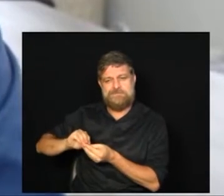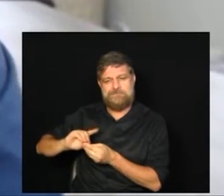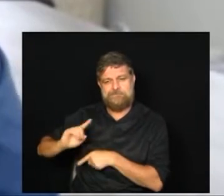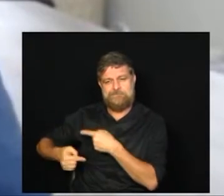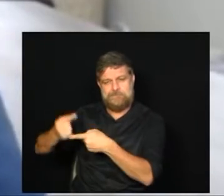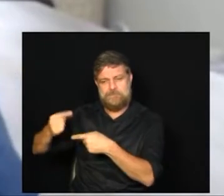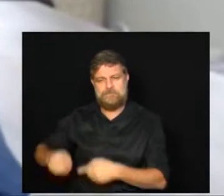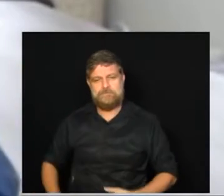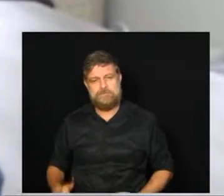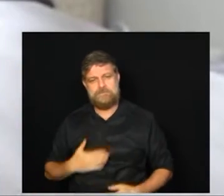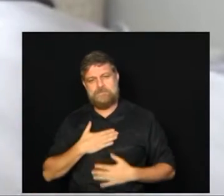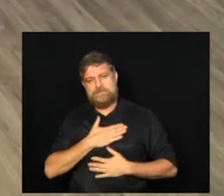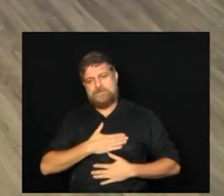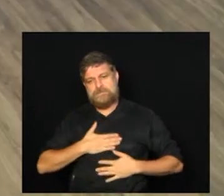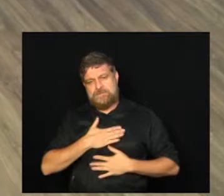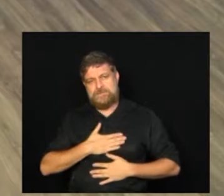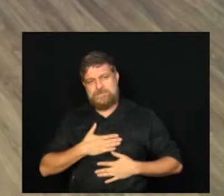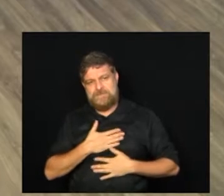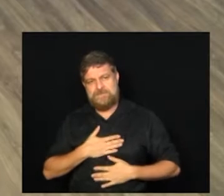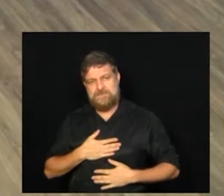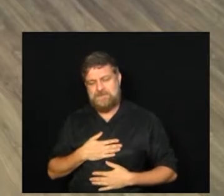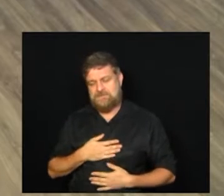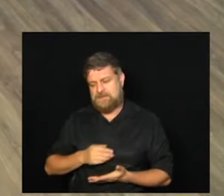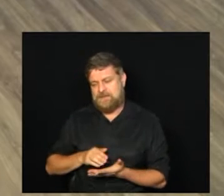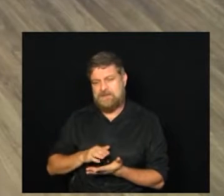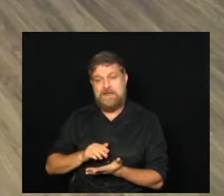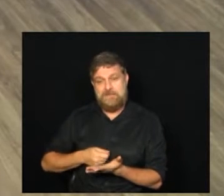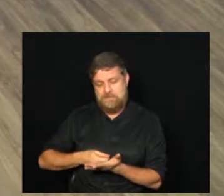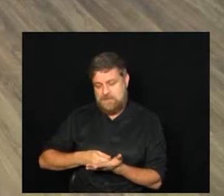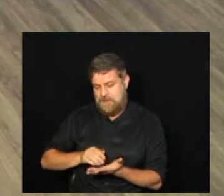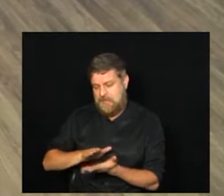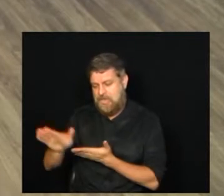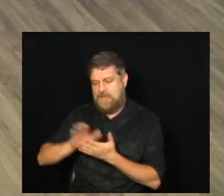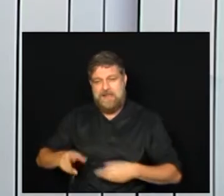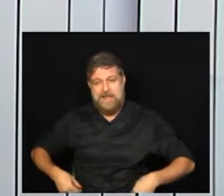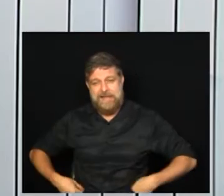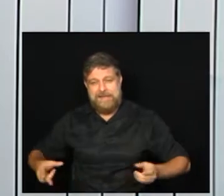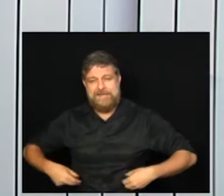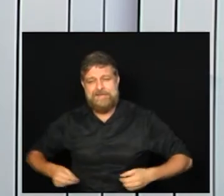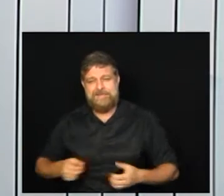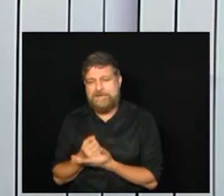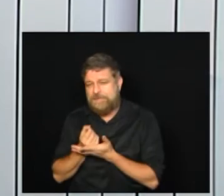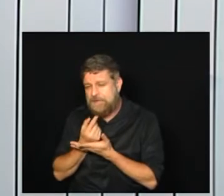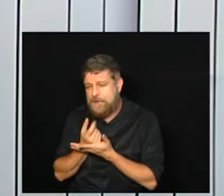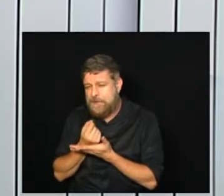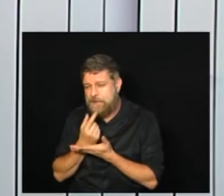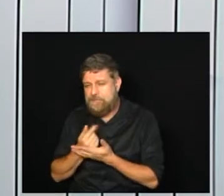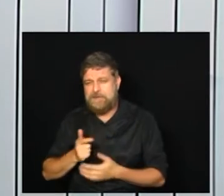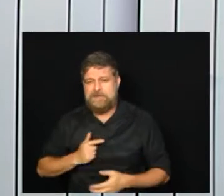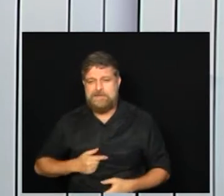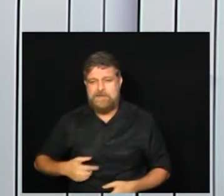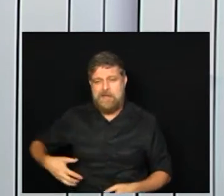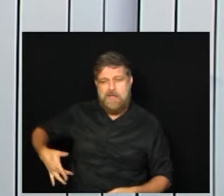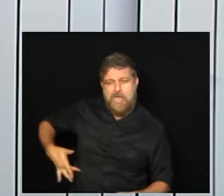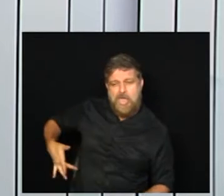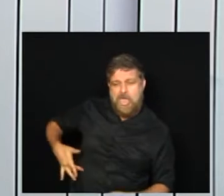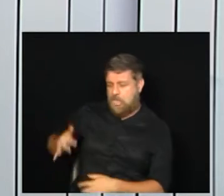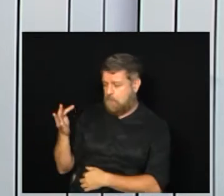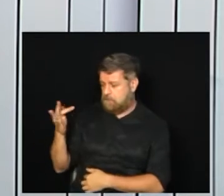Fora o bem-estar e não gastar com remédio, né? Porque a alimentação ruim, você vai ficar com dor de cabeça, é remédio para dor no fígado, dor